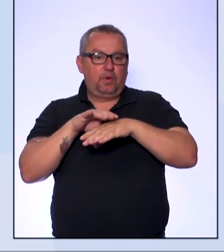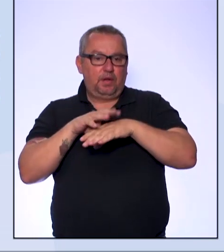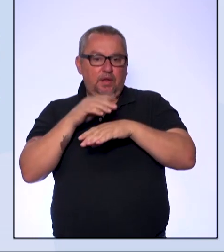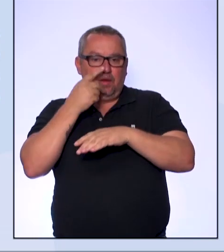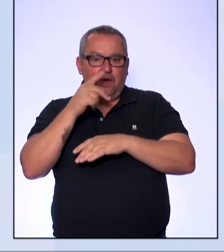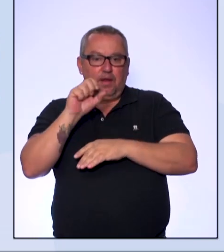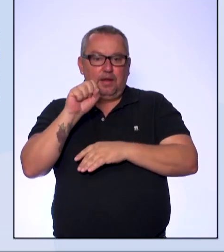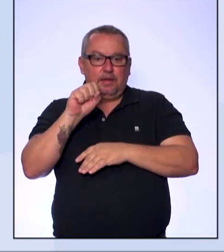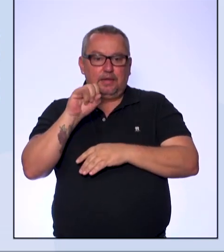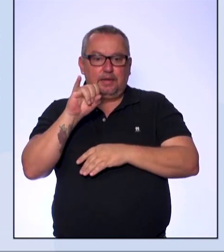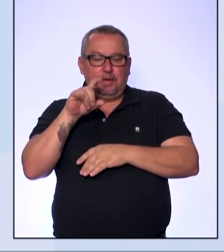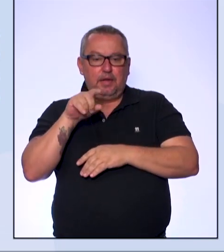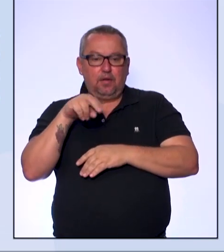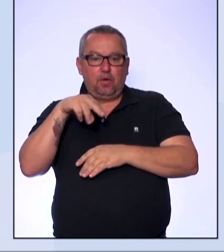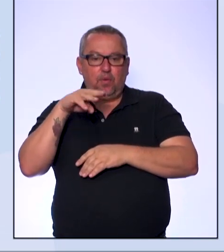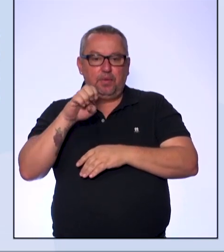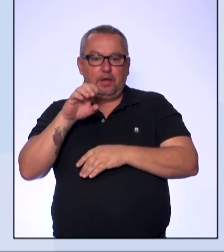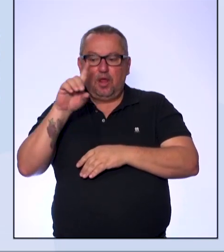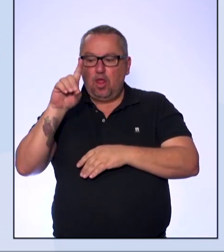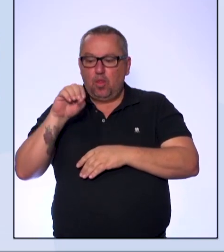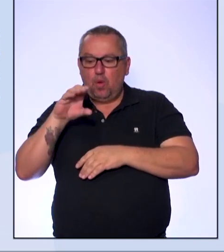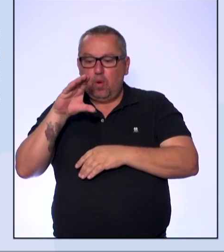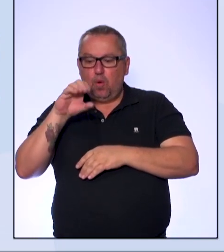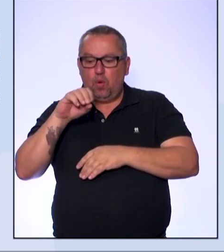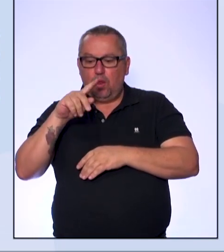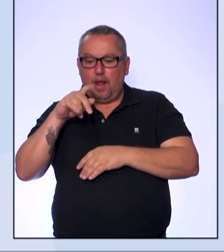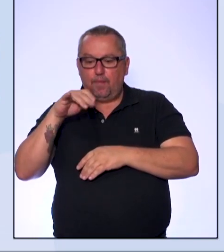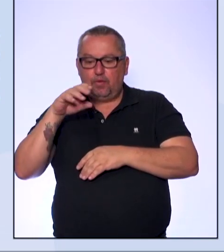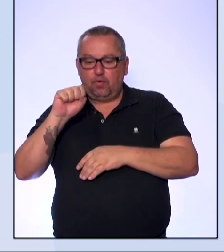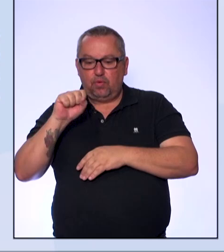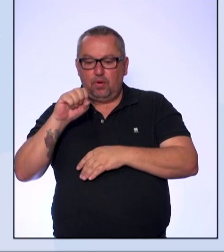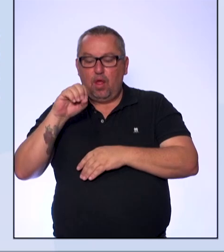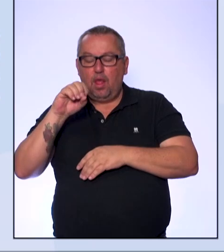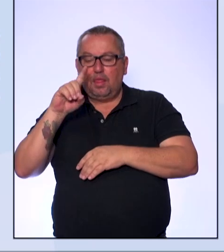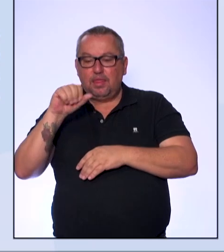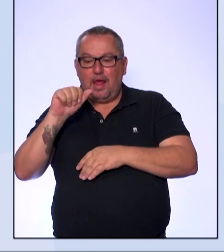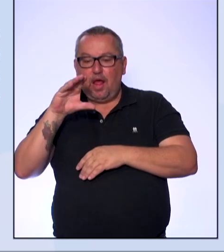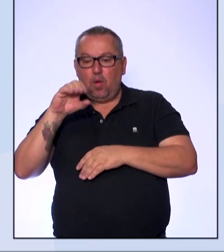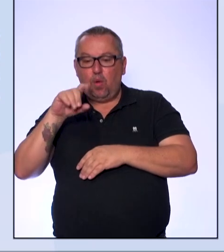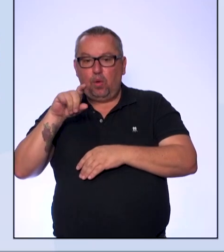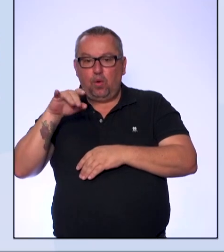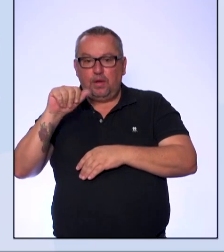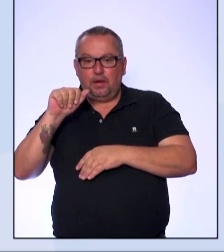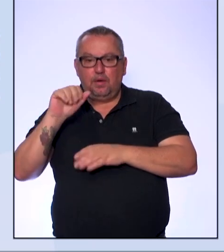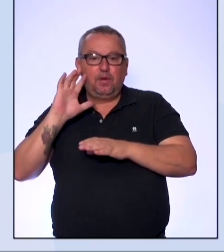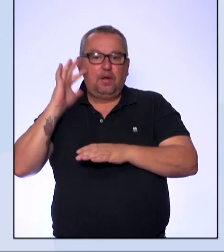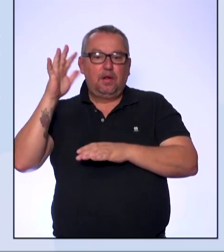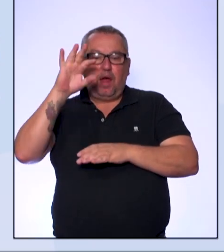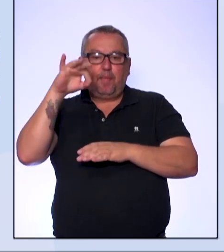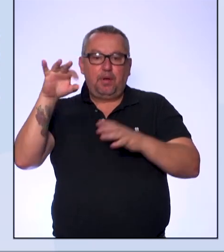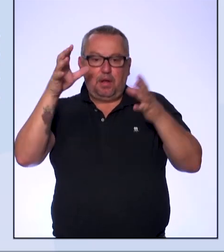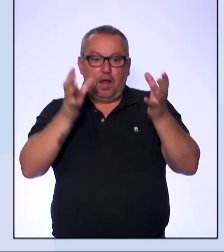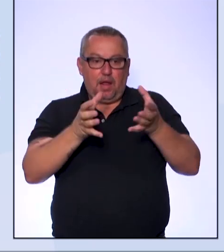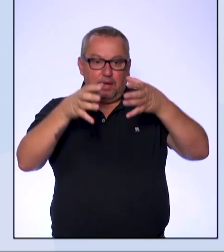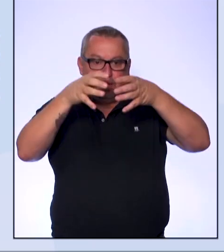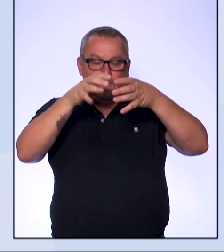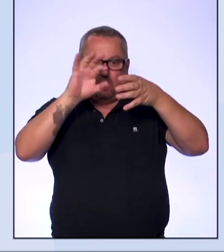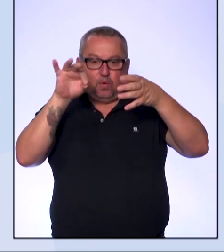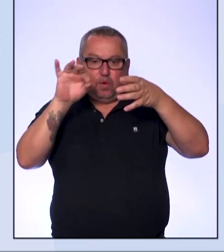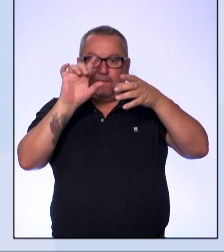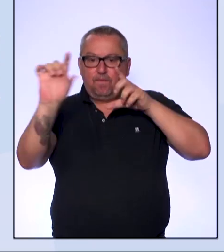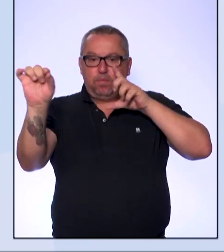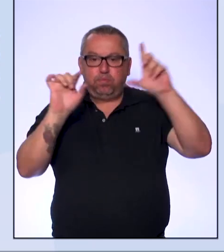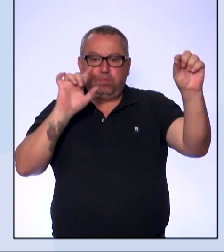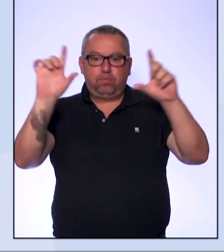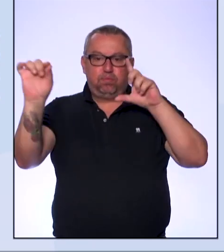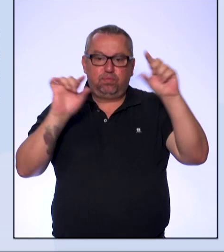doença chamada Síndrome do Colapso da Colônia, em que as abelhas simplesmente abandonam suas casas, o que é um mistério para